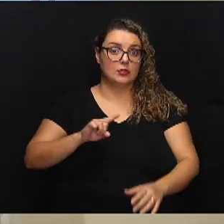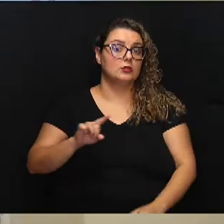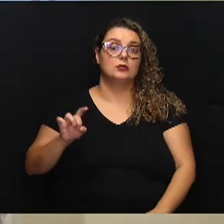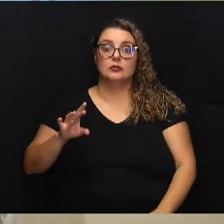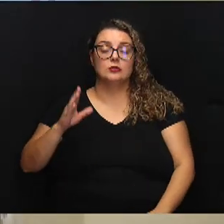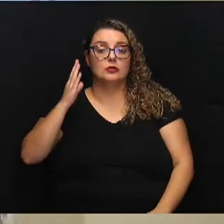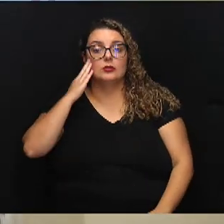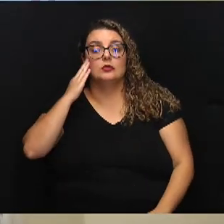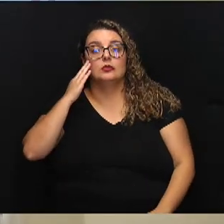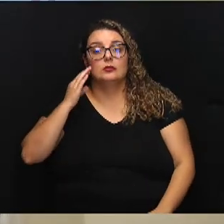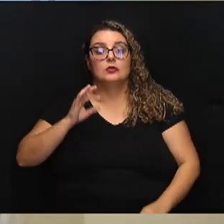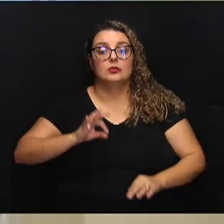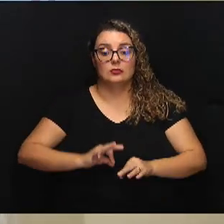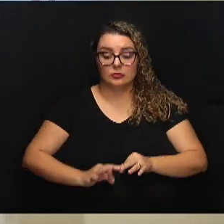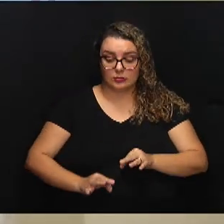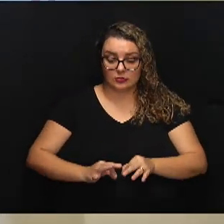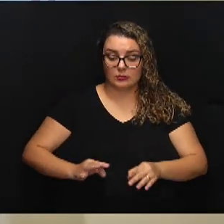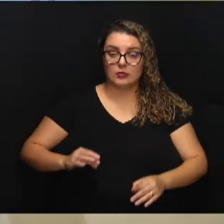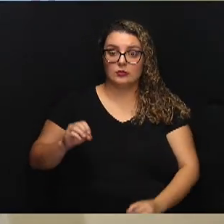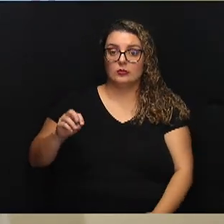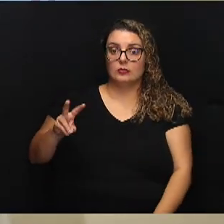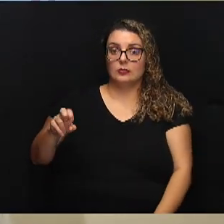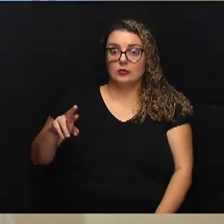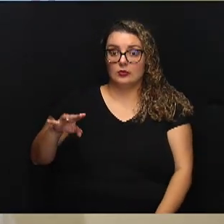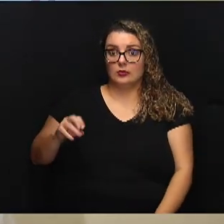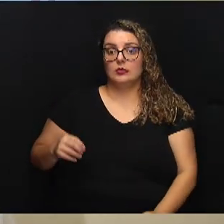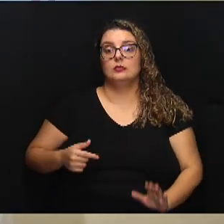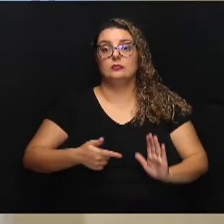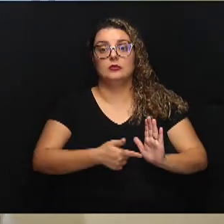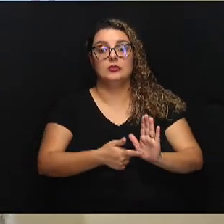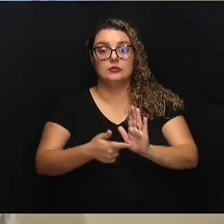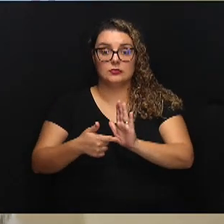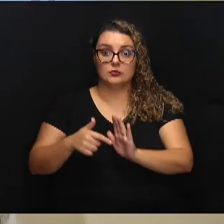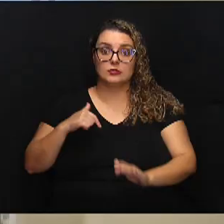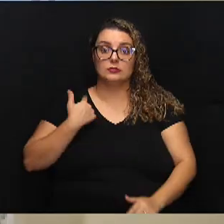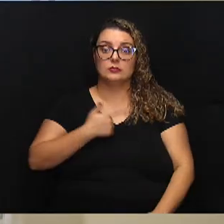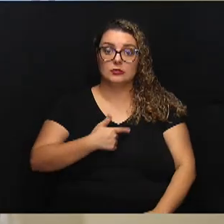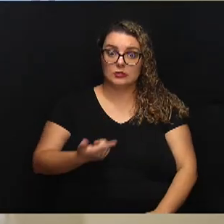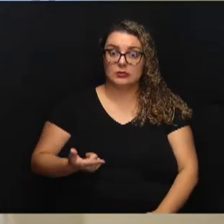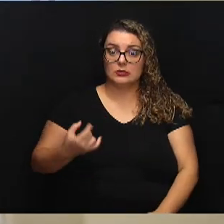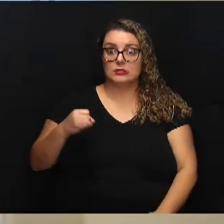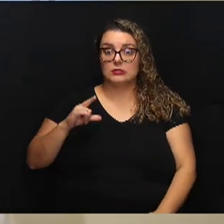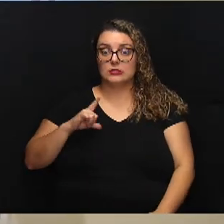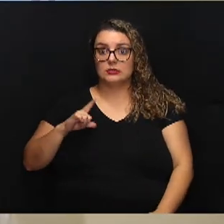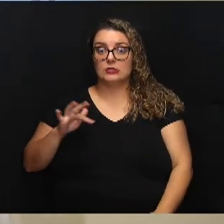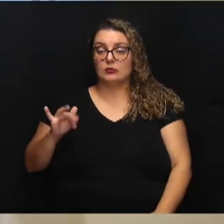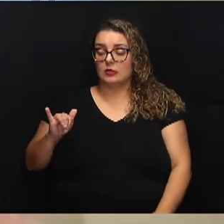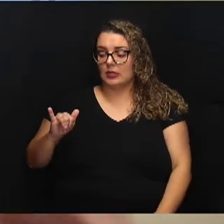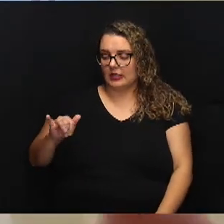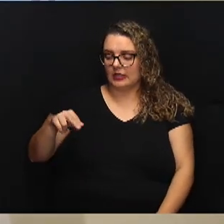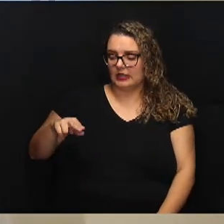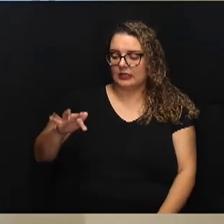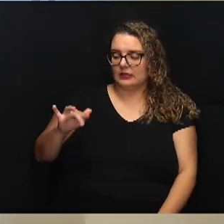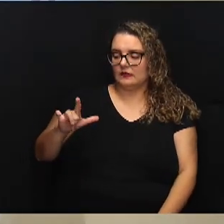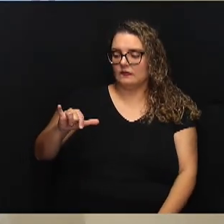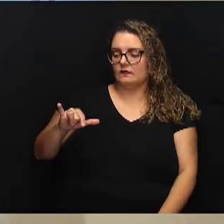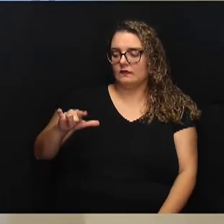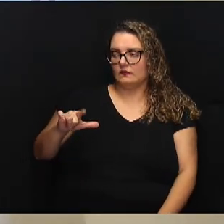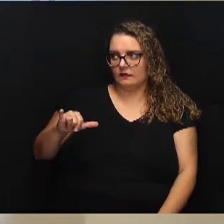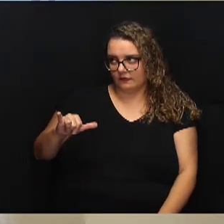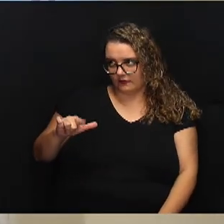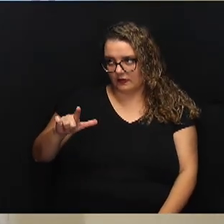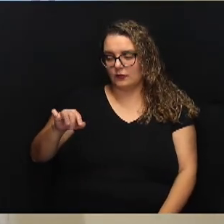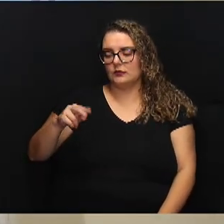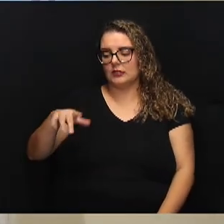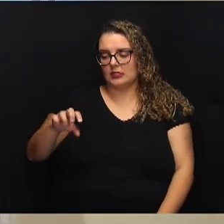saber o tamanho do ovário, mas também nos mostram se ele tem uma infiltração maior de outras